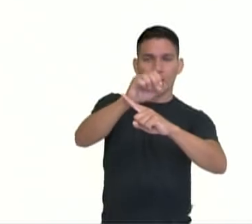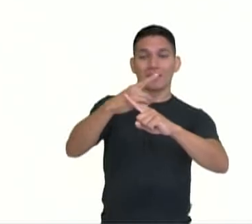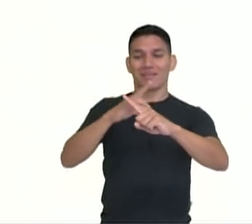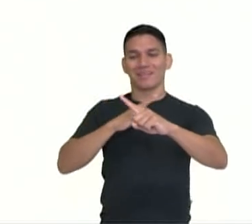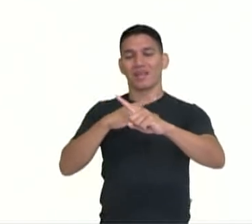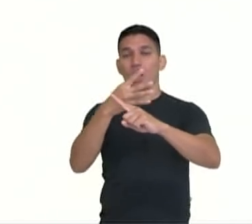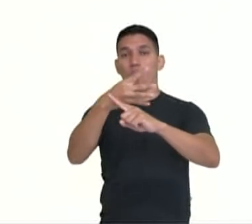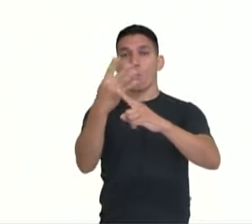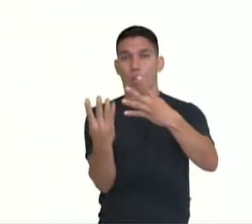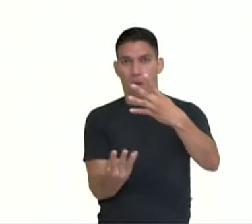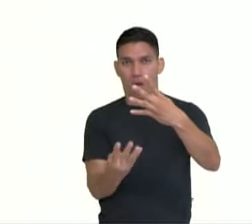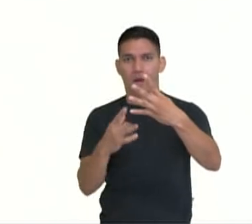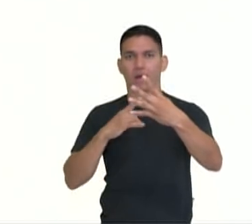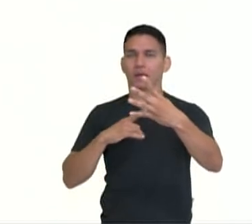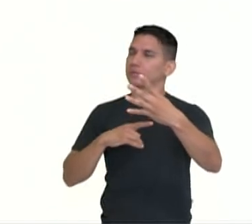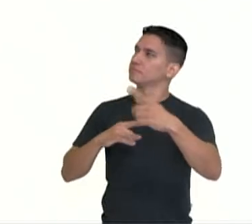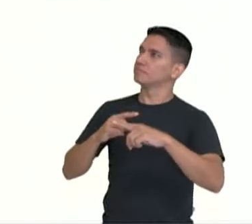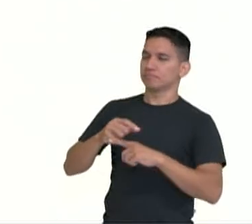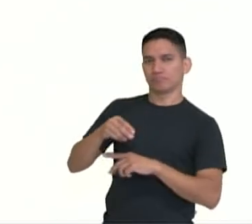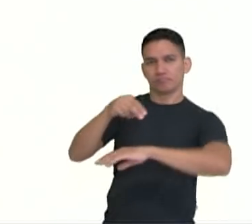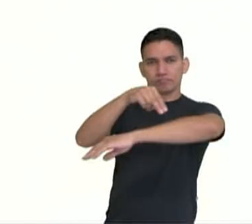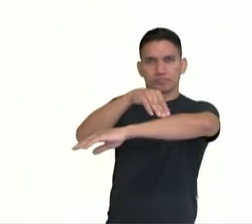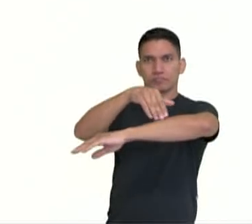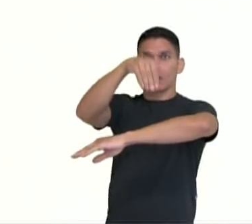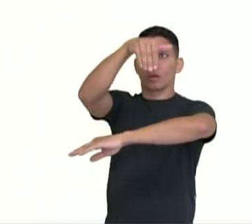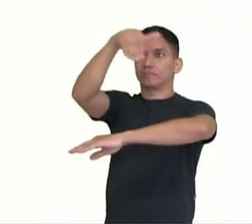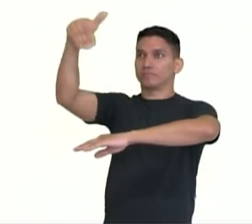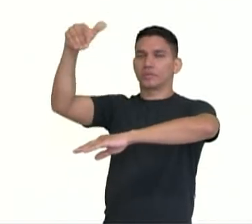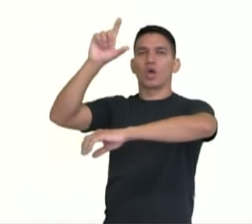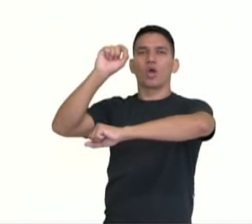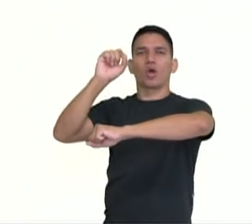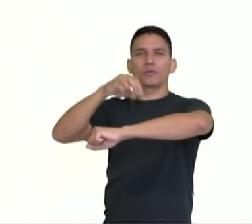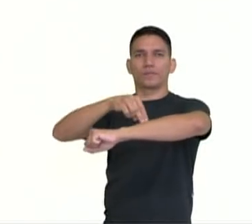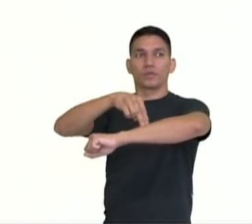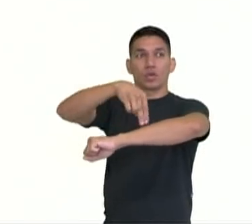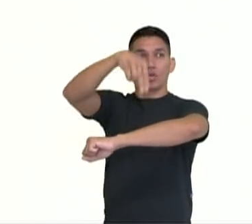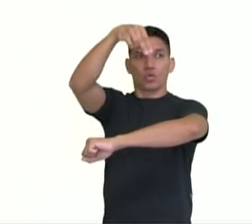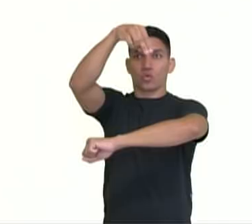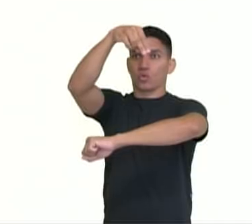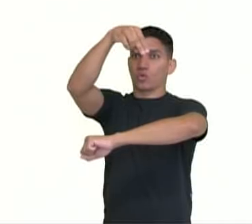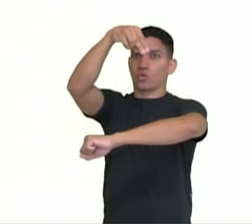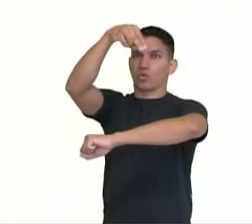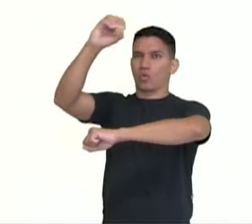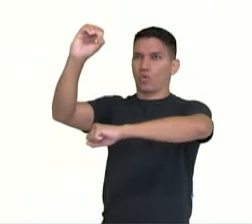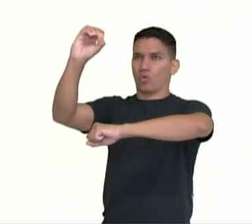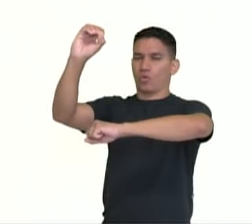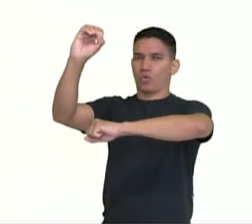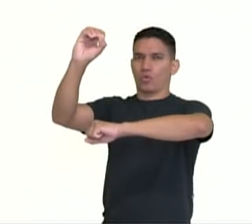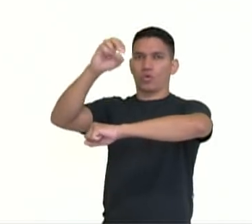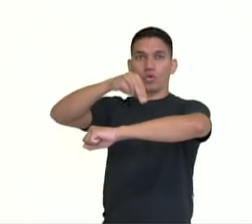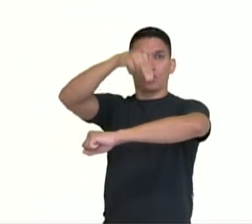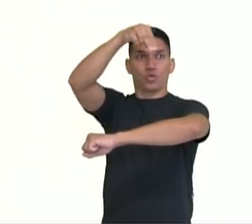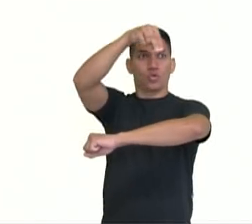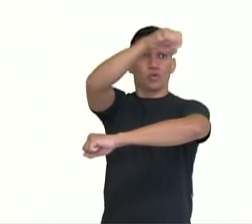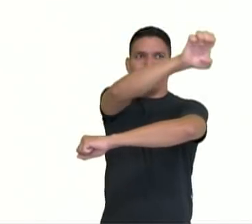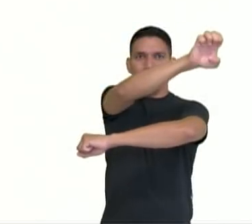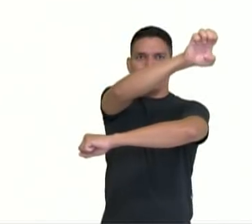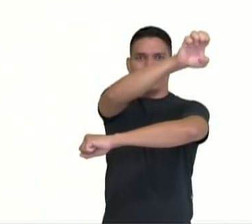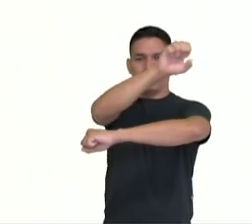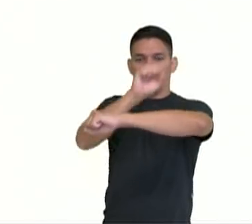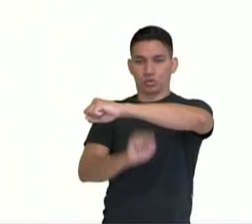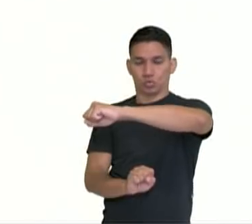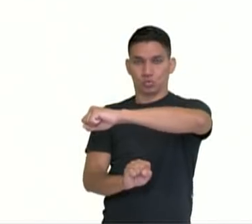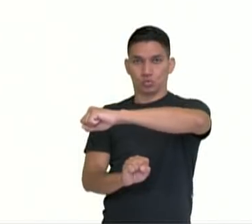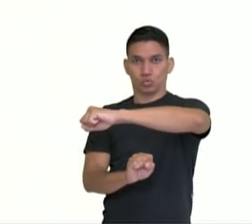4 pontos colaterais. Repetindo, noroeste, nordeste, sudeste